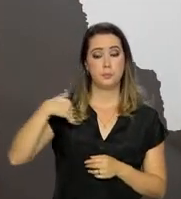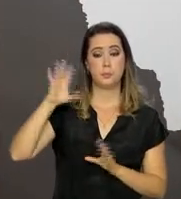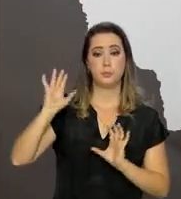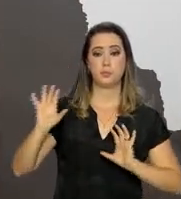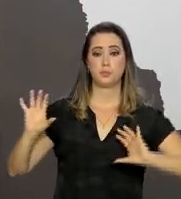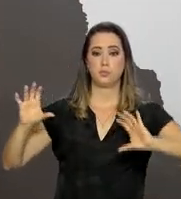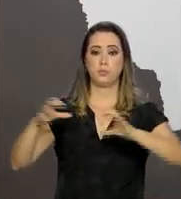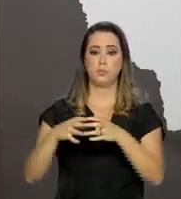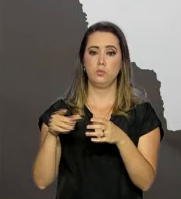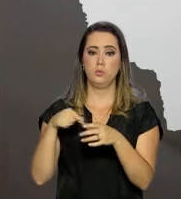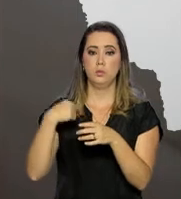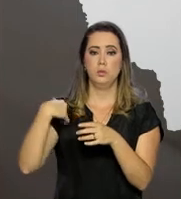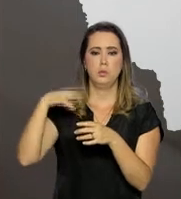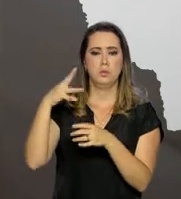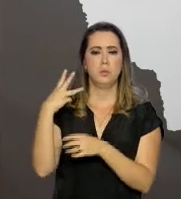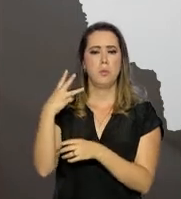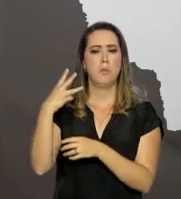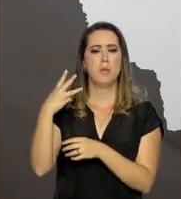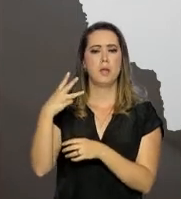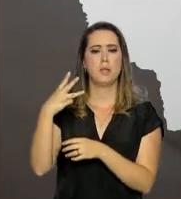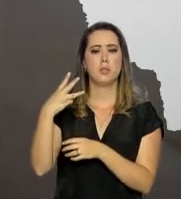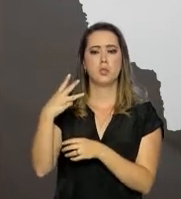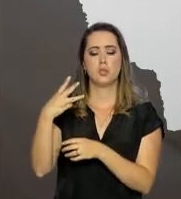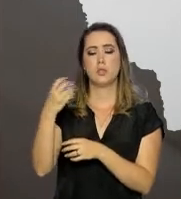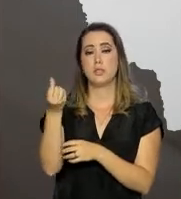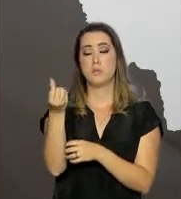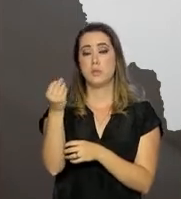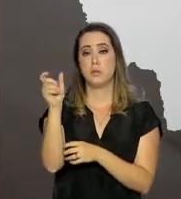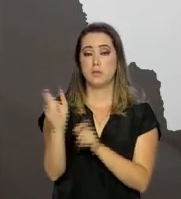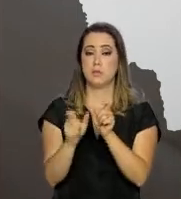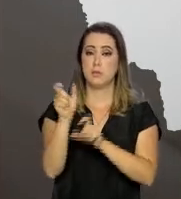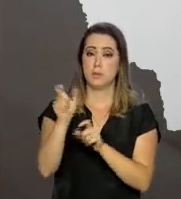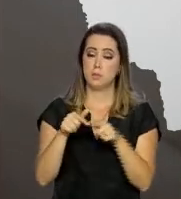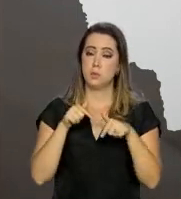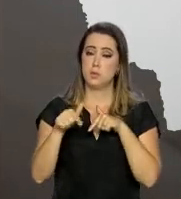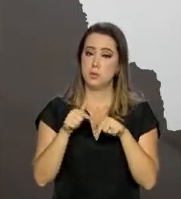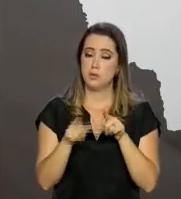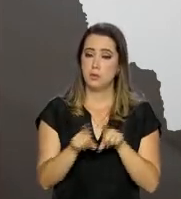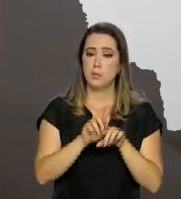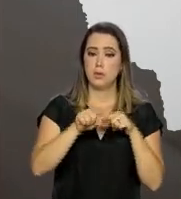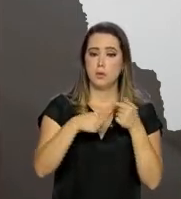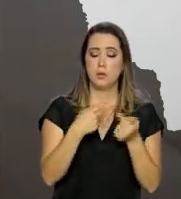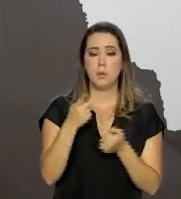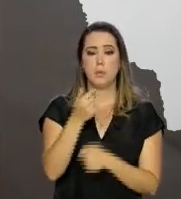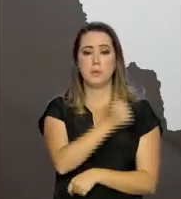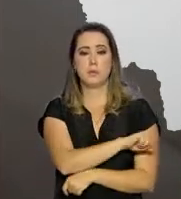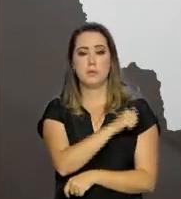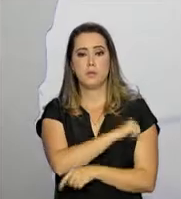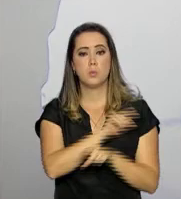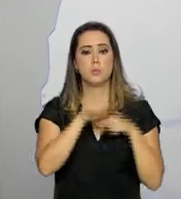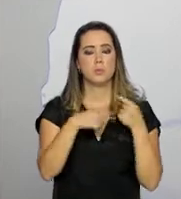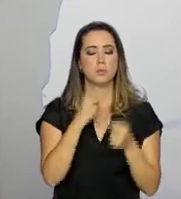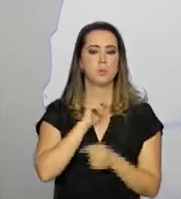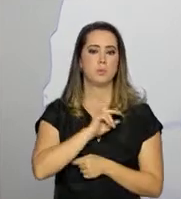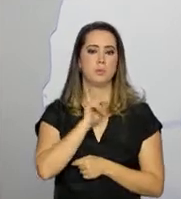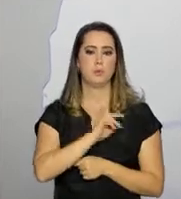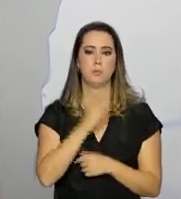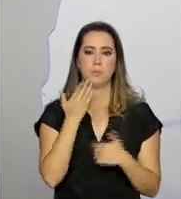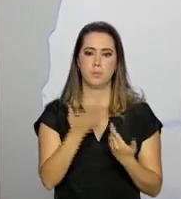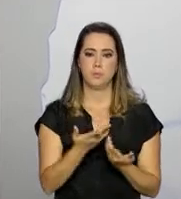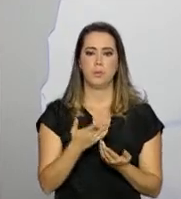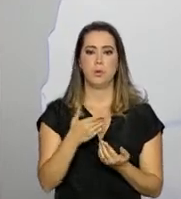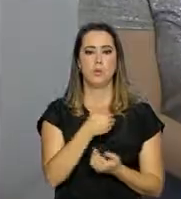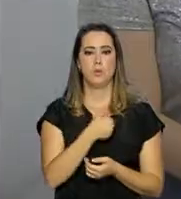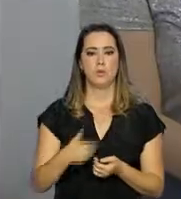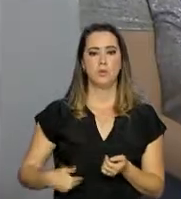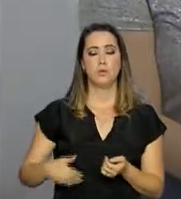profissionais na área com mais de 3.600 trabalhadores seguido do rio de janeiro e minas gerais o governo acredita que a